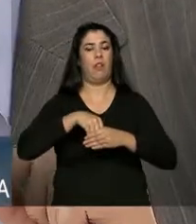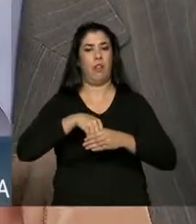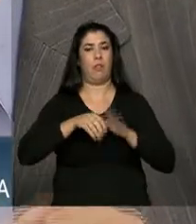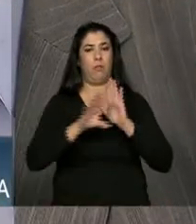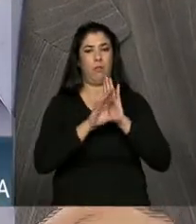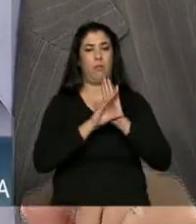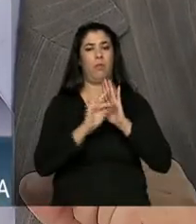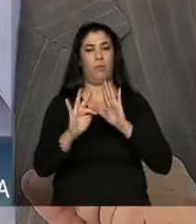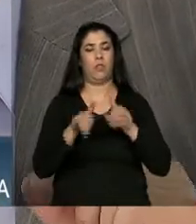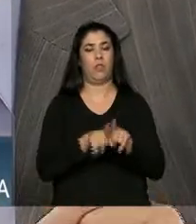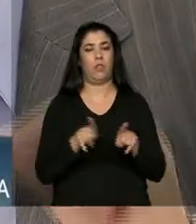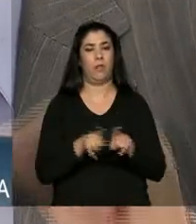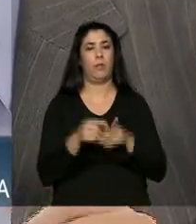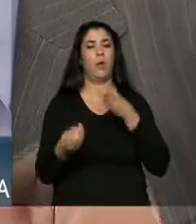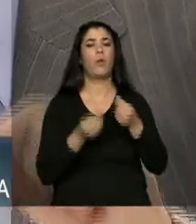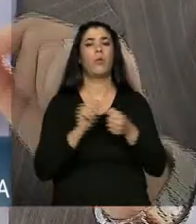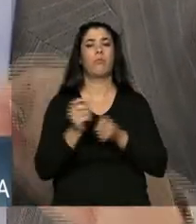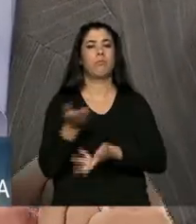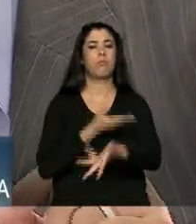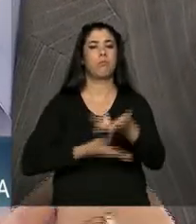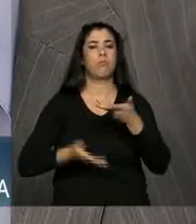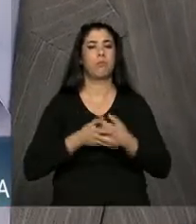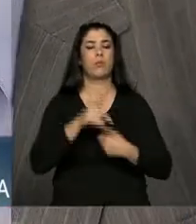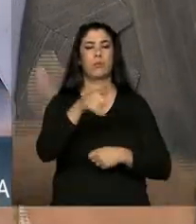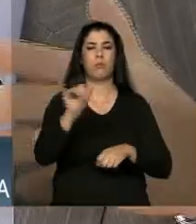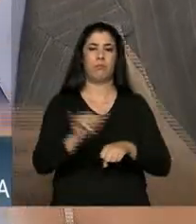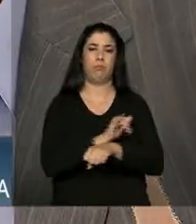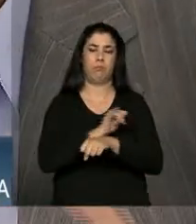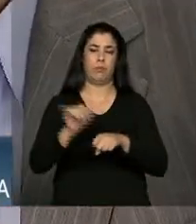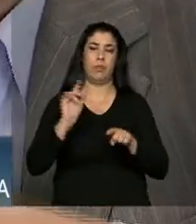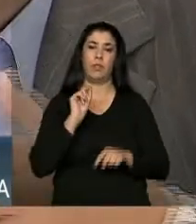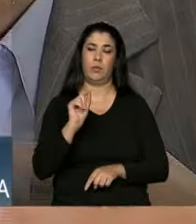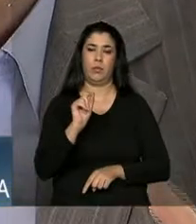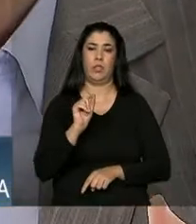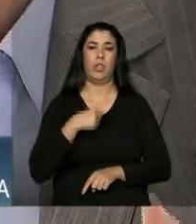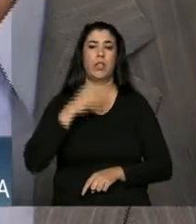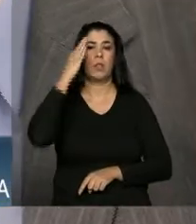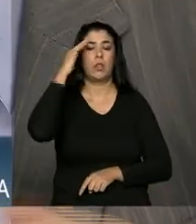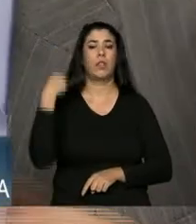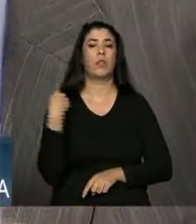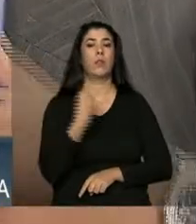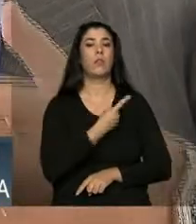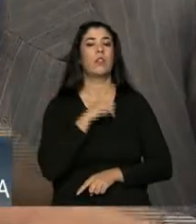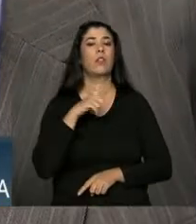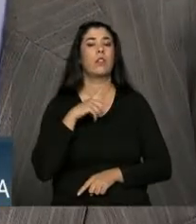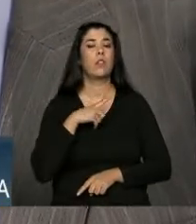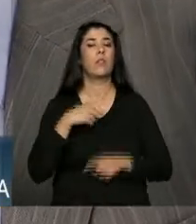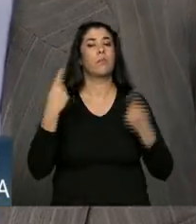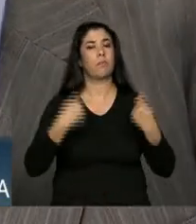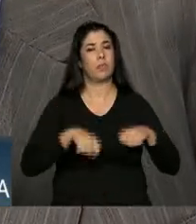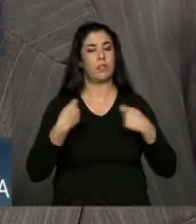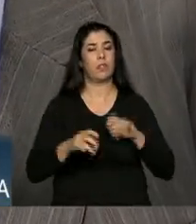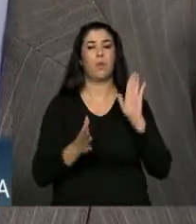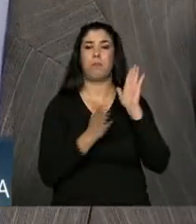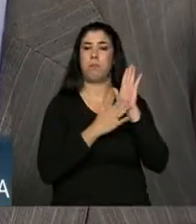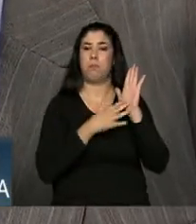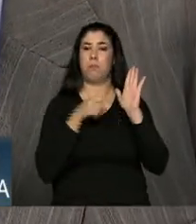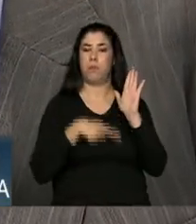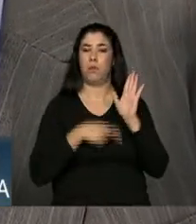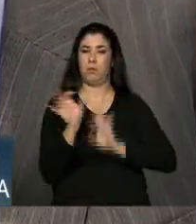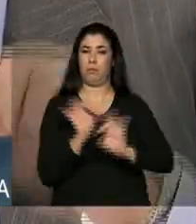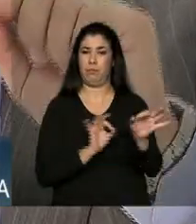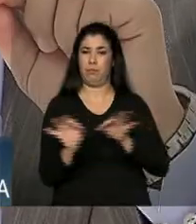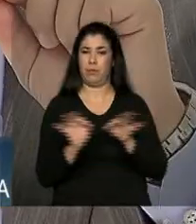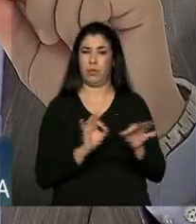com relação a esses projetos estratégicos de que entendemos nós que deveríamos propor um